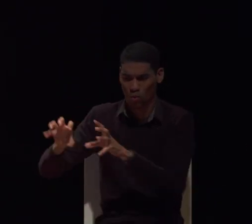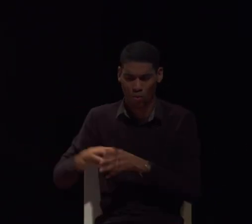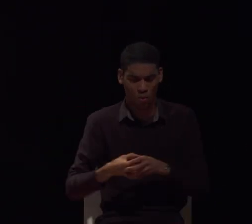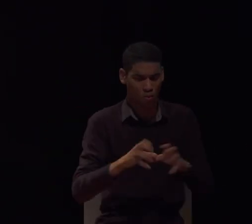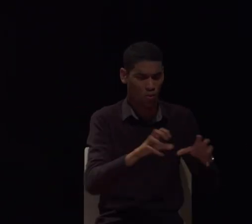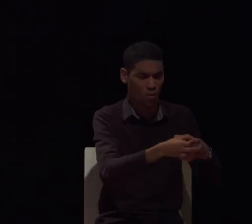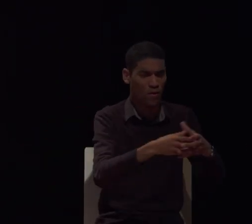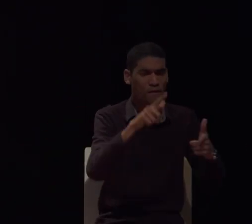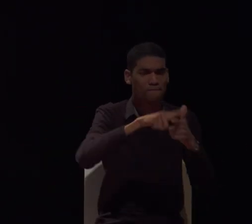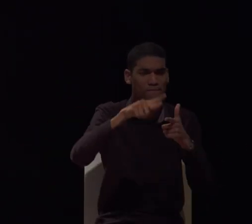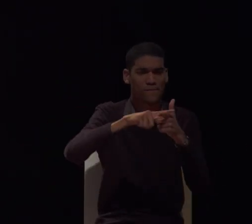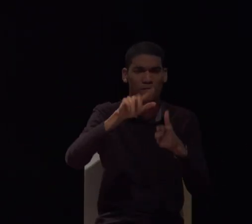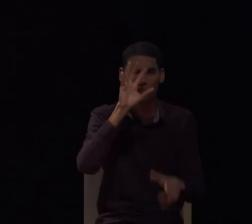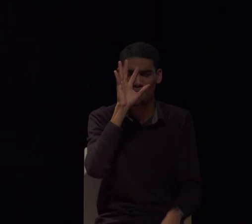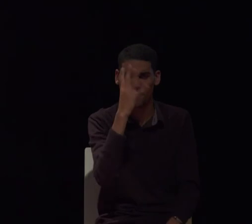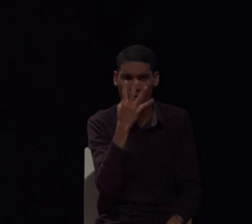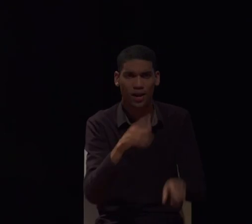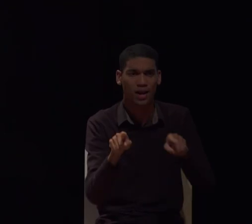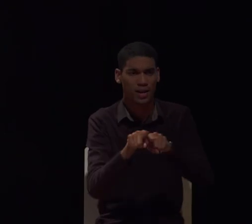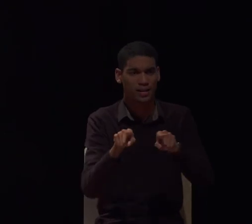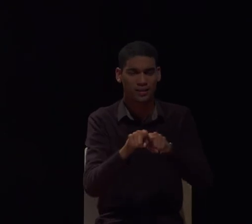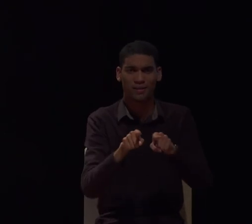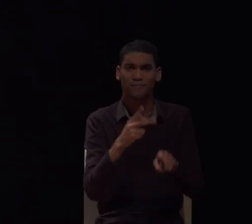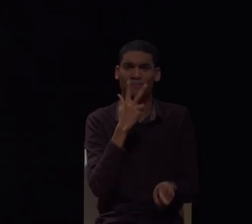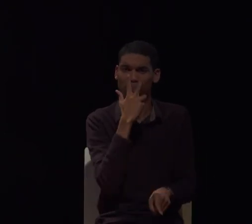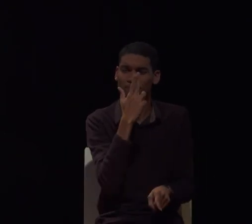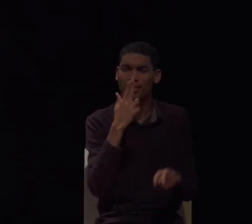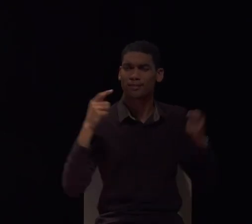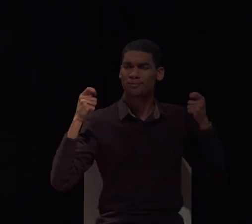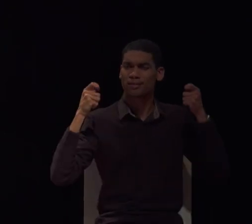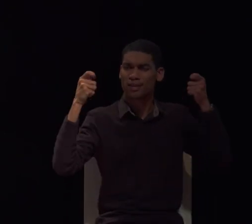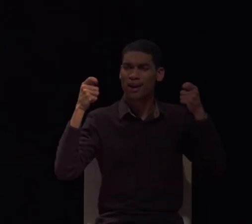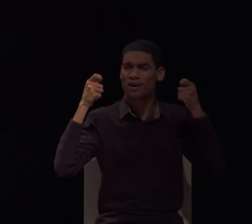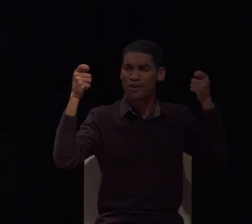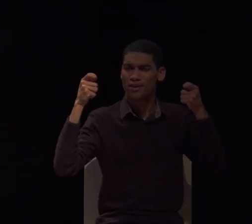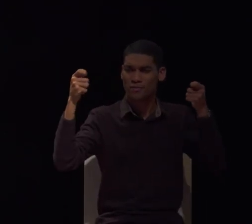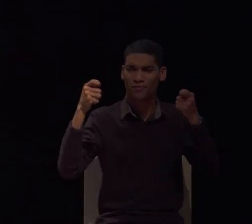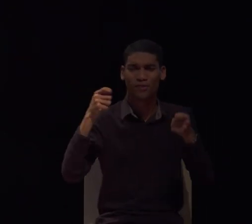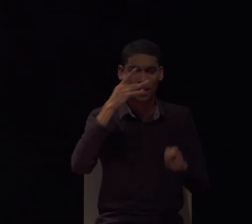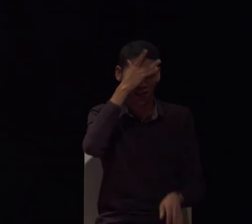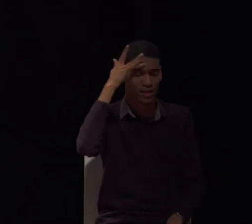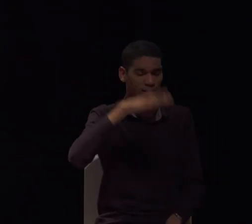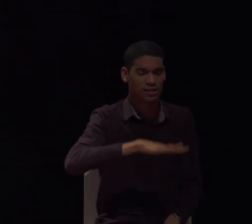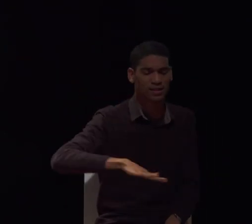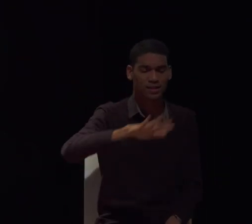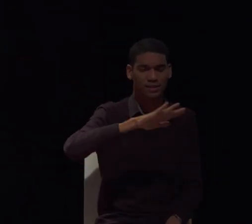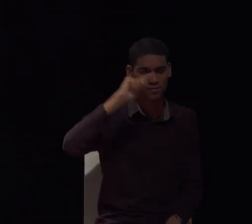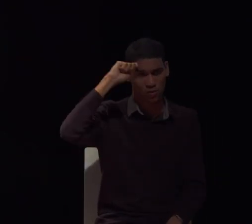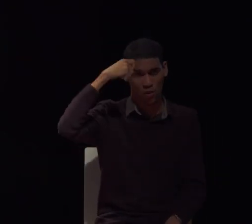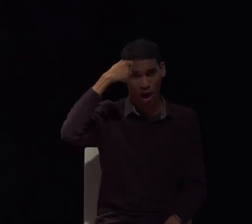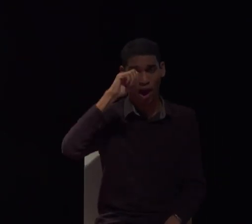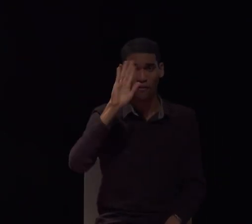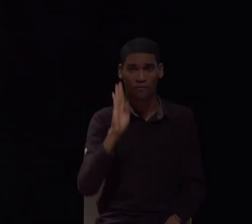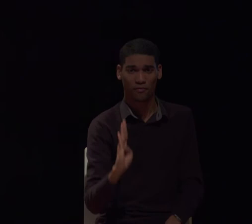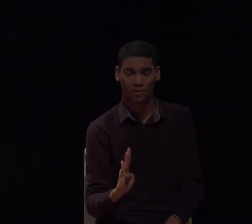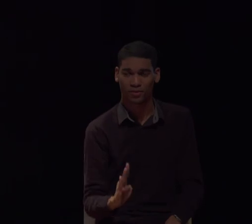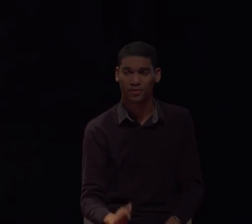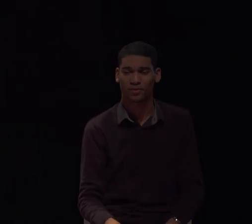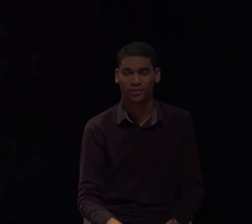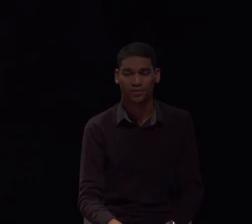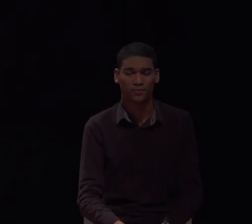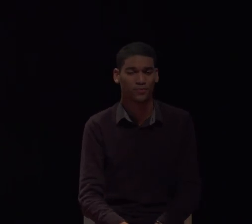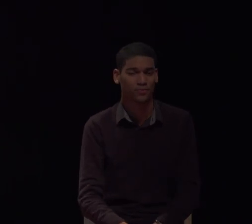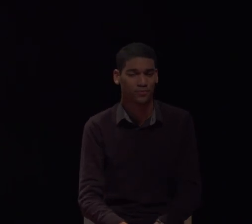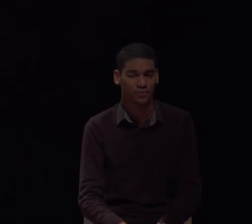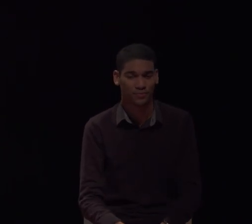reivindicações do cotidiano do afro brasileiro segue por favor